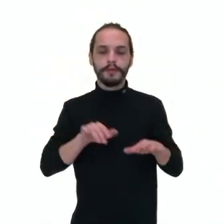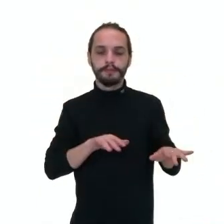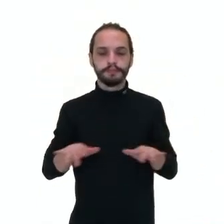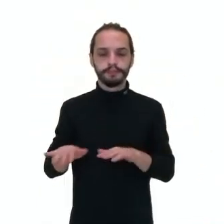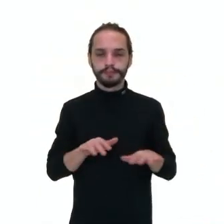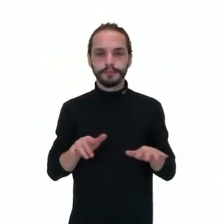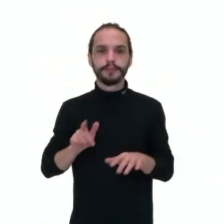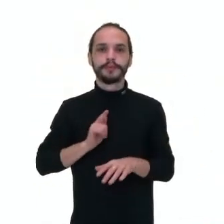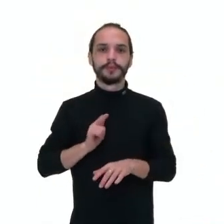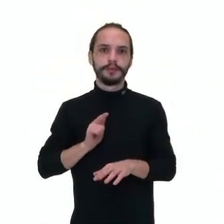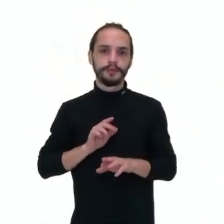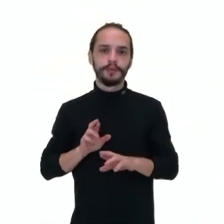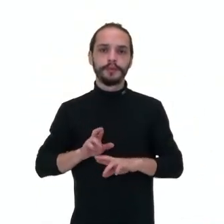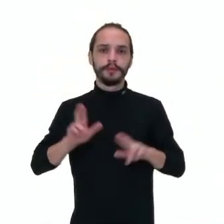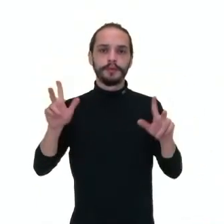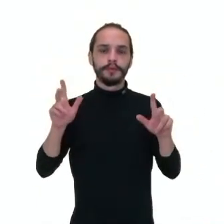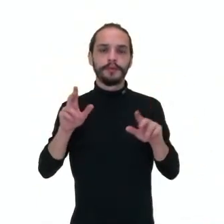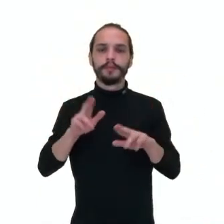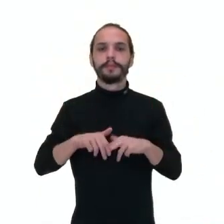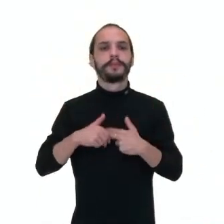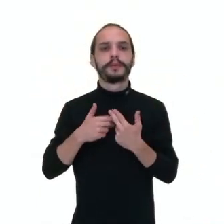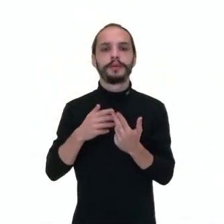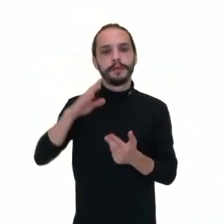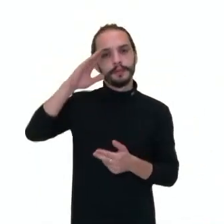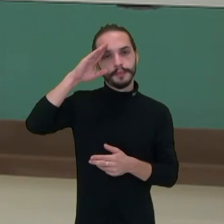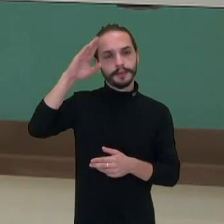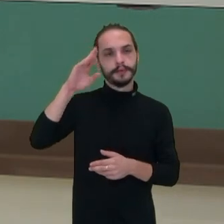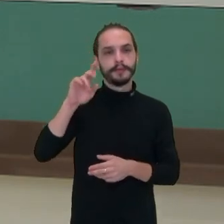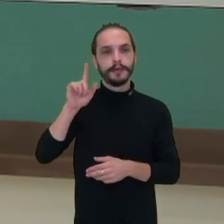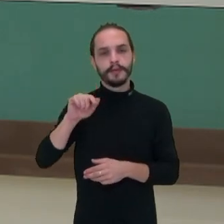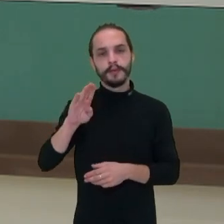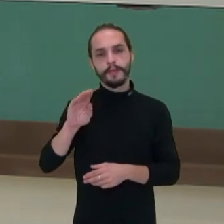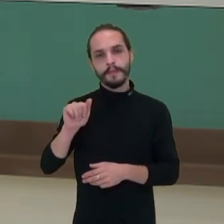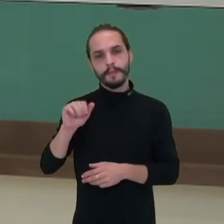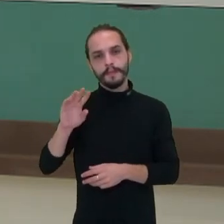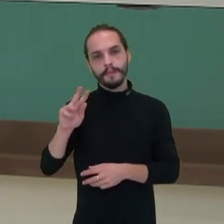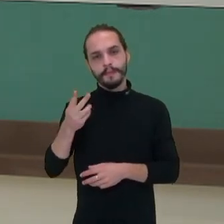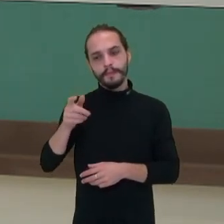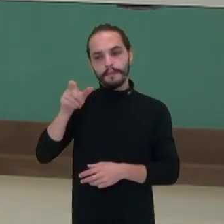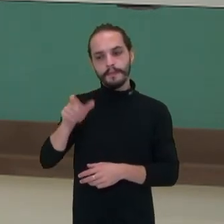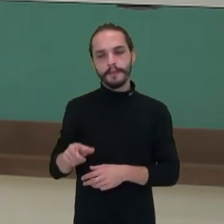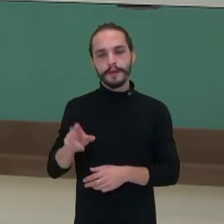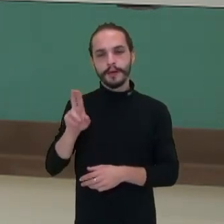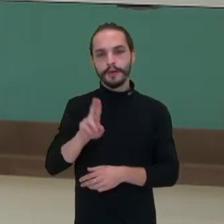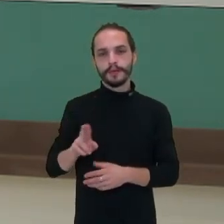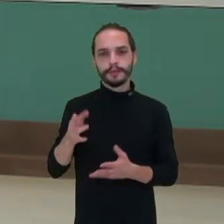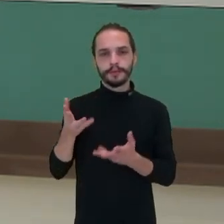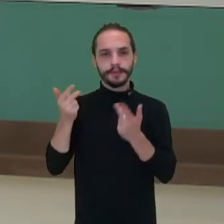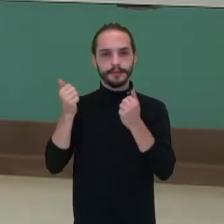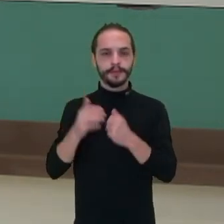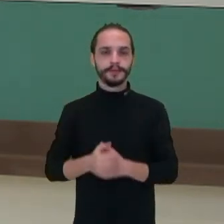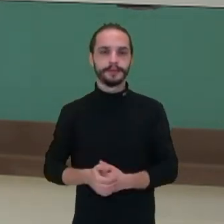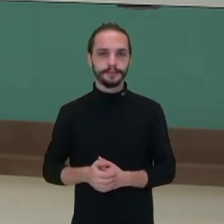vai fazer uma grande diferença, principal instrumento de Johann Sebastian Bach, que ele vai ser um grande virtuoso nesse instrumento,